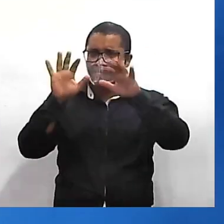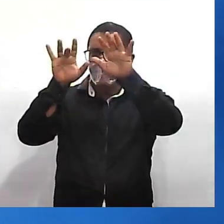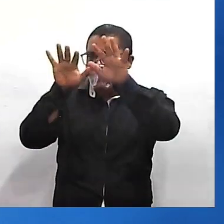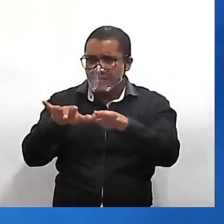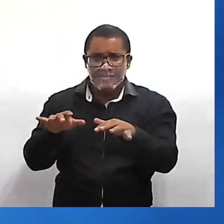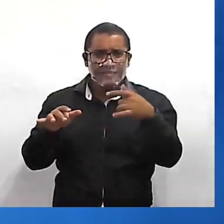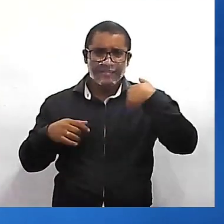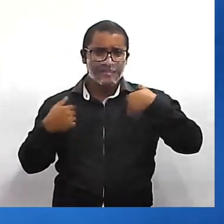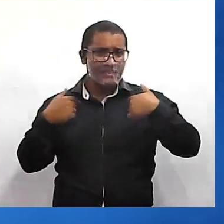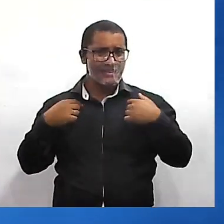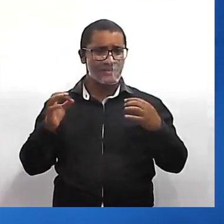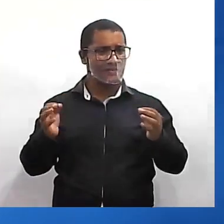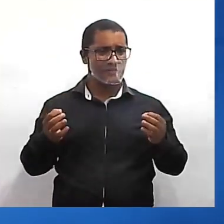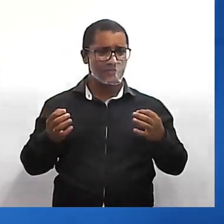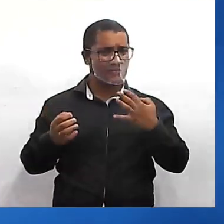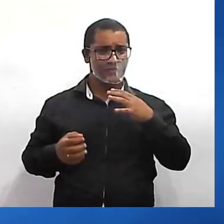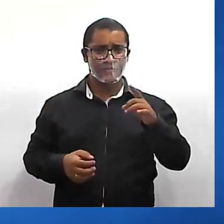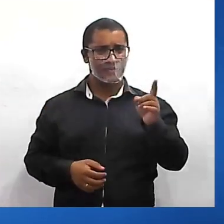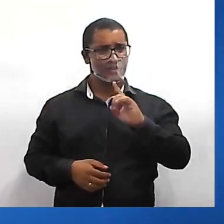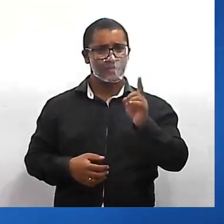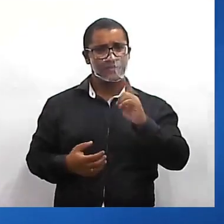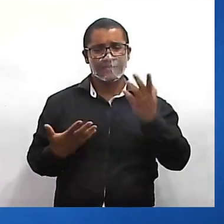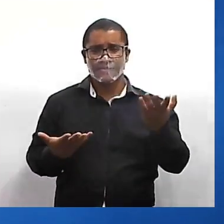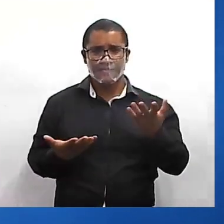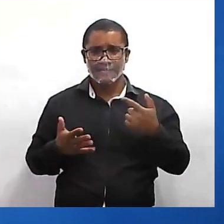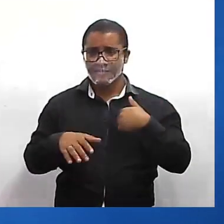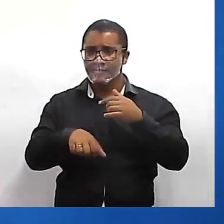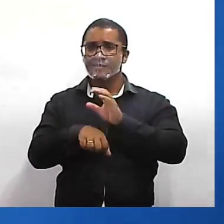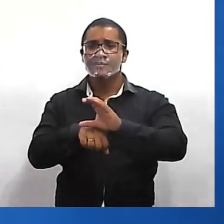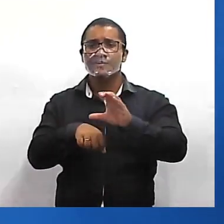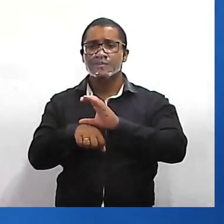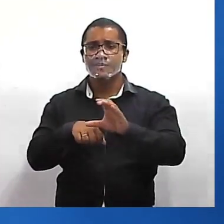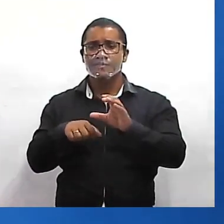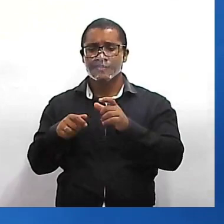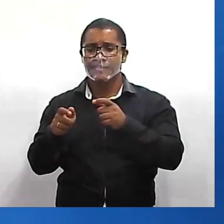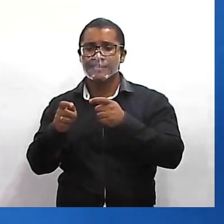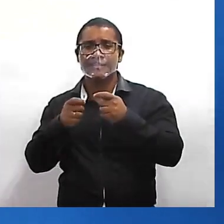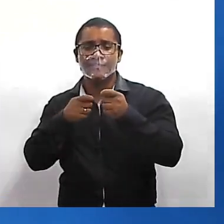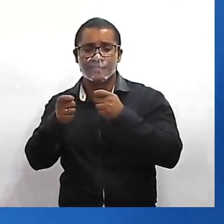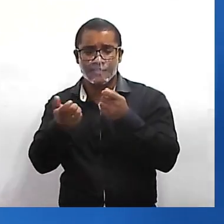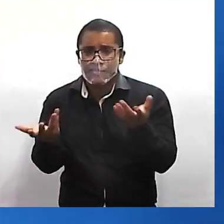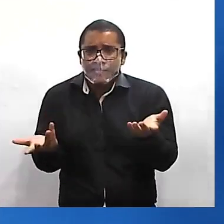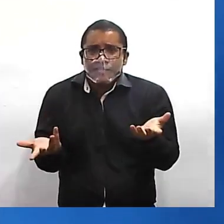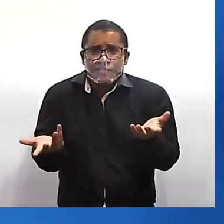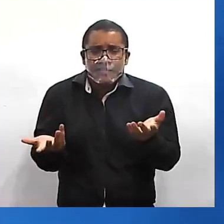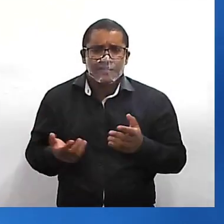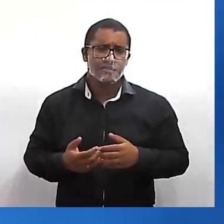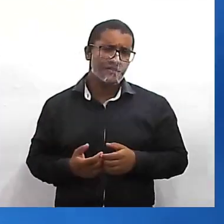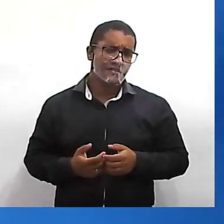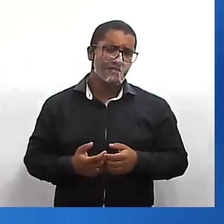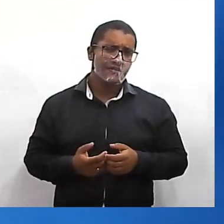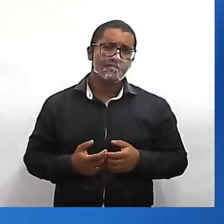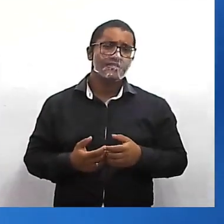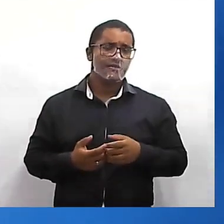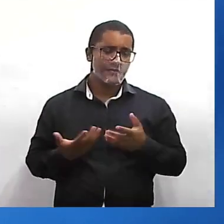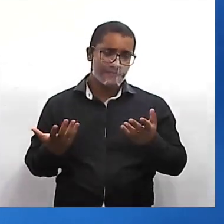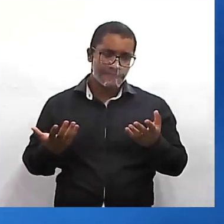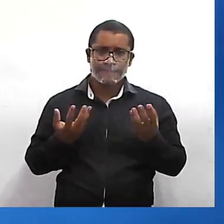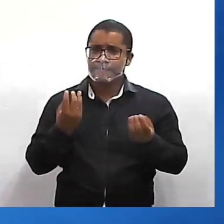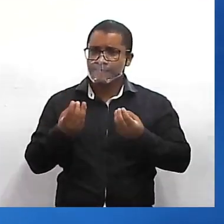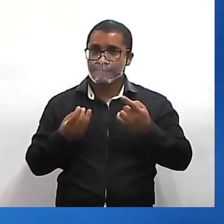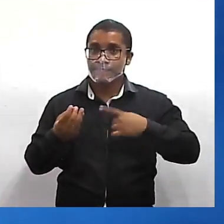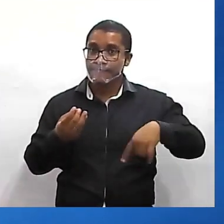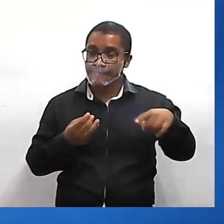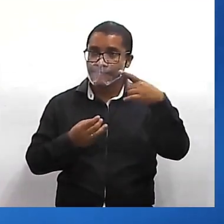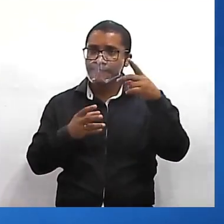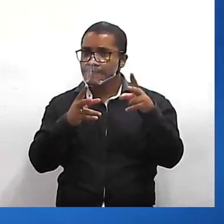desse campo do conhecimento, né? Se eu estou lá no curso técnico em administração? Sim, o que a gente pode fazer é